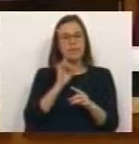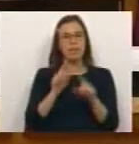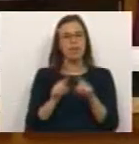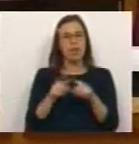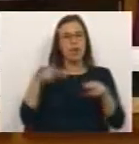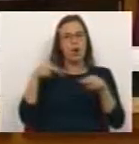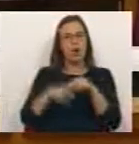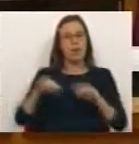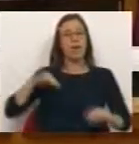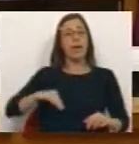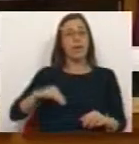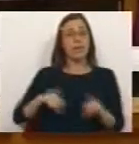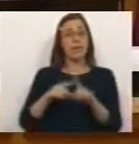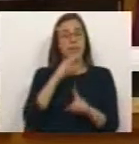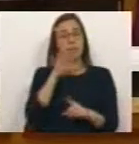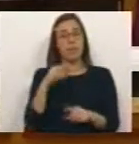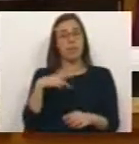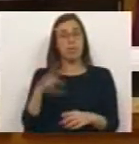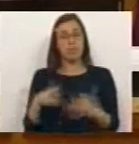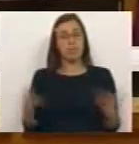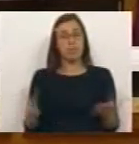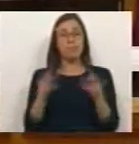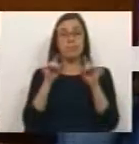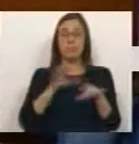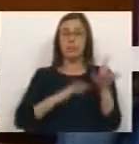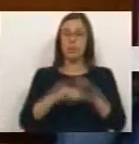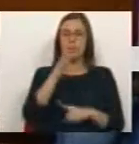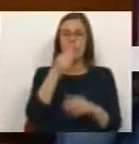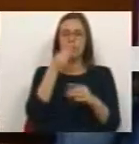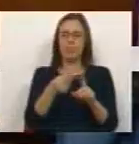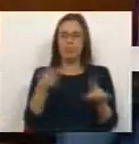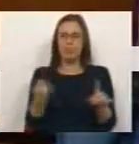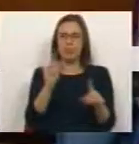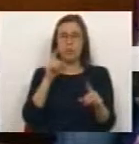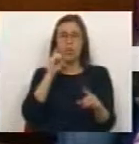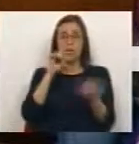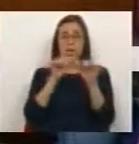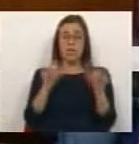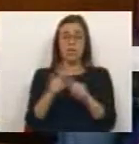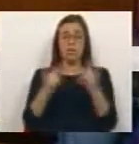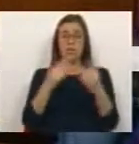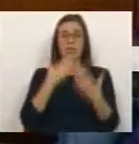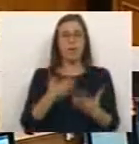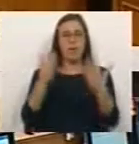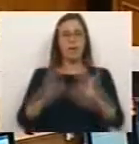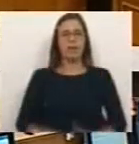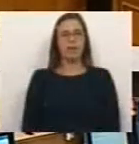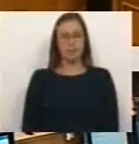importante corte de rendimentos das famílias portuguesas. Isso, Sr. Deputado, não é com certeza defender o sistema de transportes. Muito obrigado.